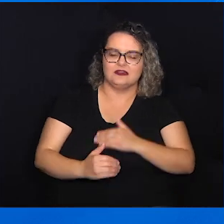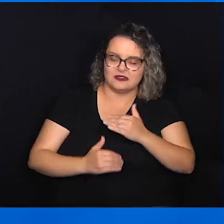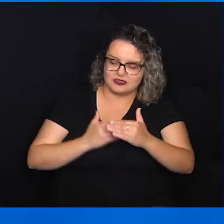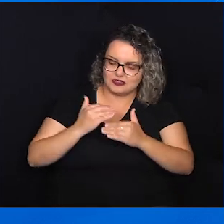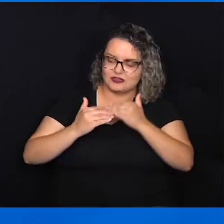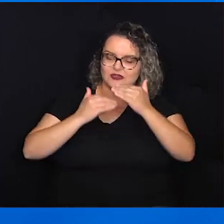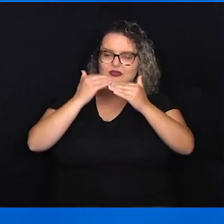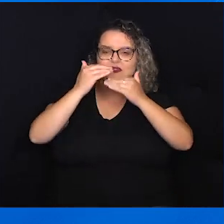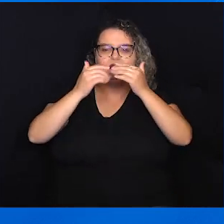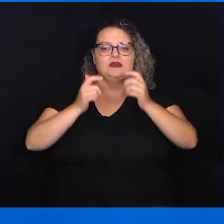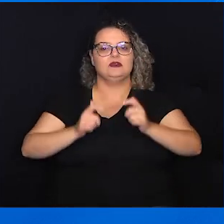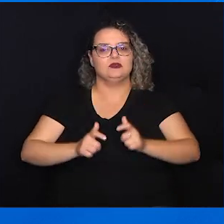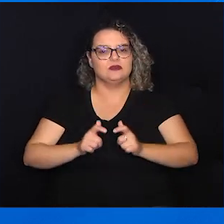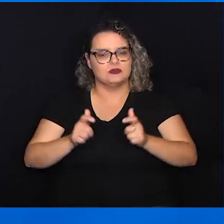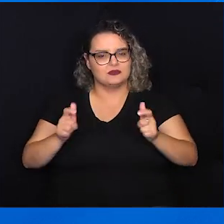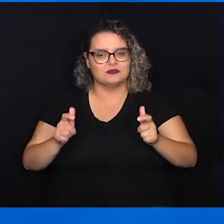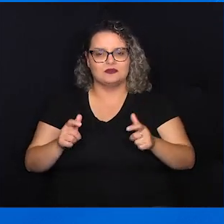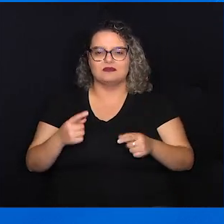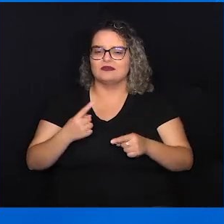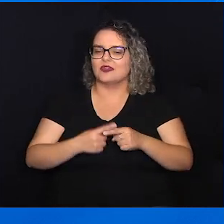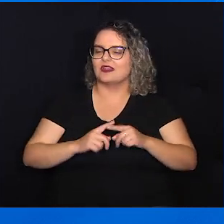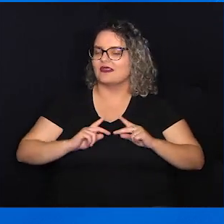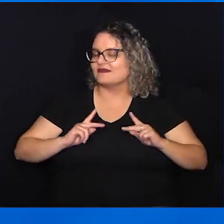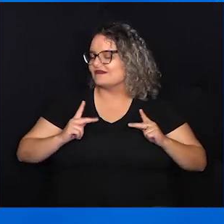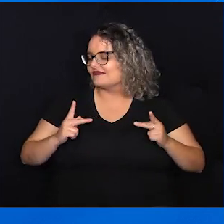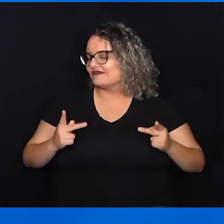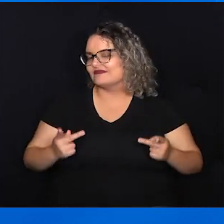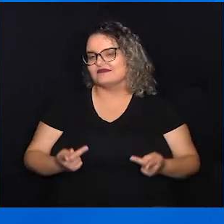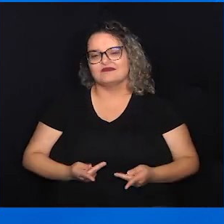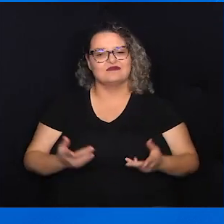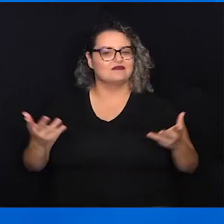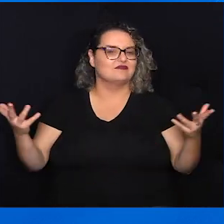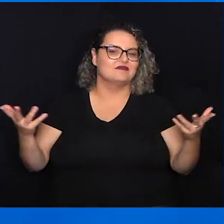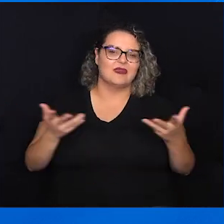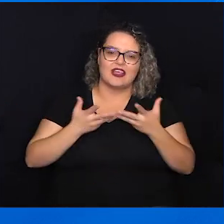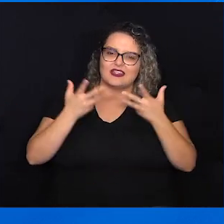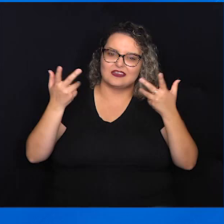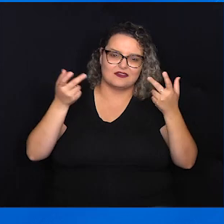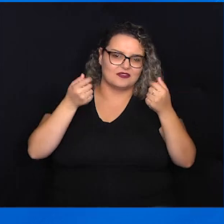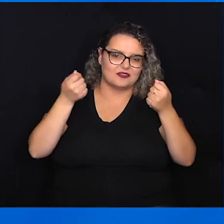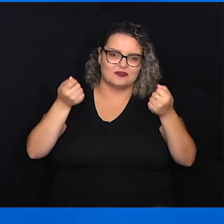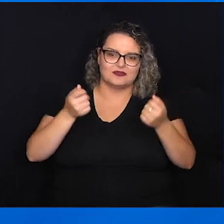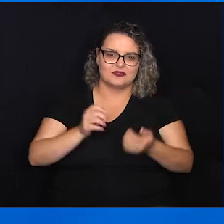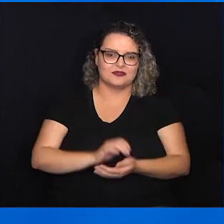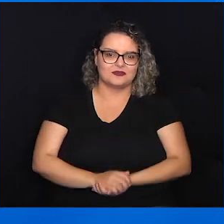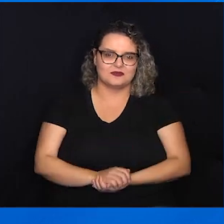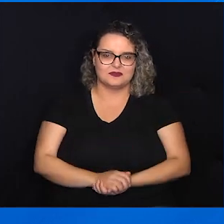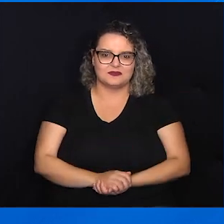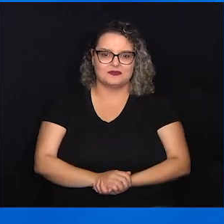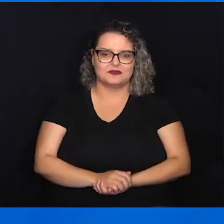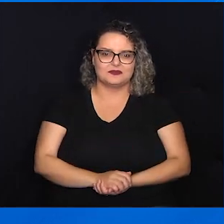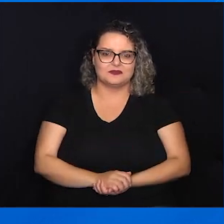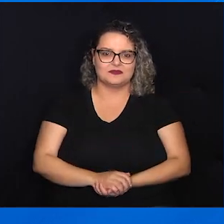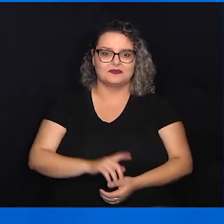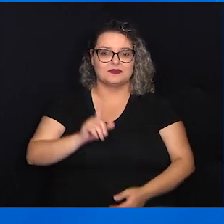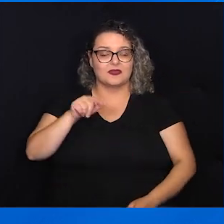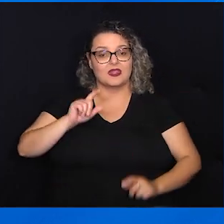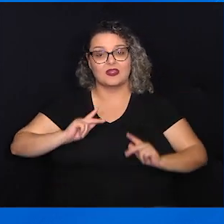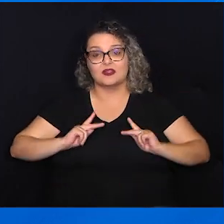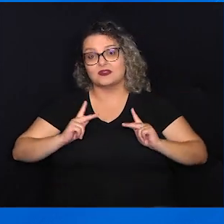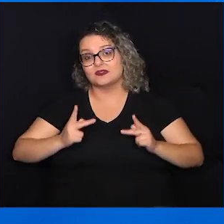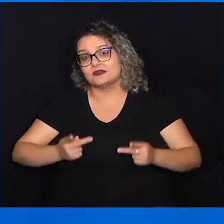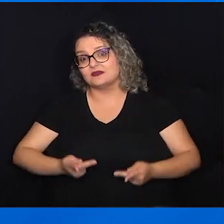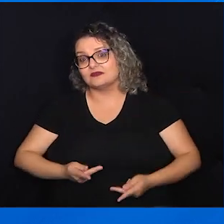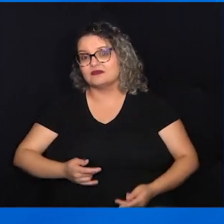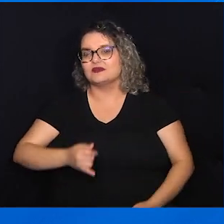mais ele cresça, porque é um ser humano maravilhoso.